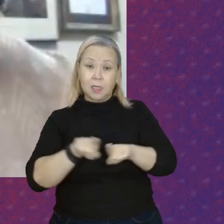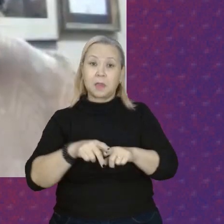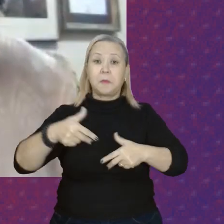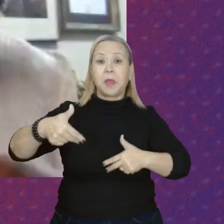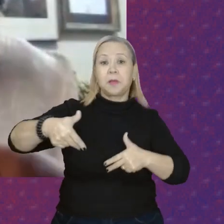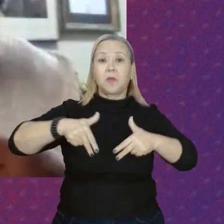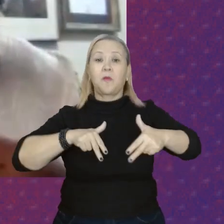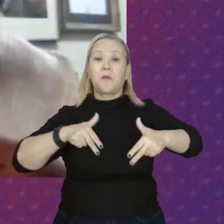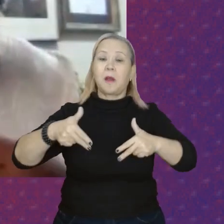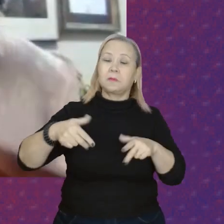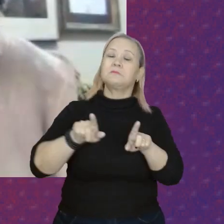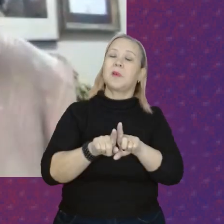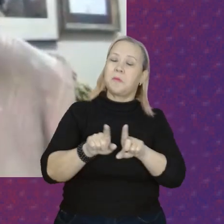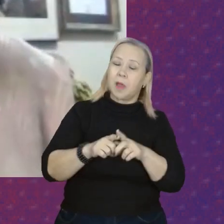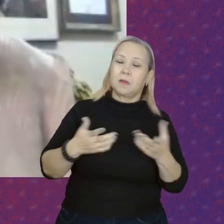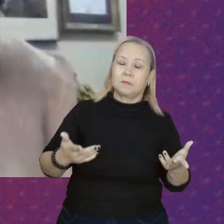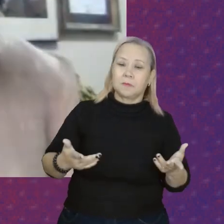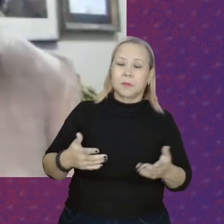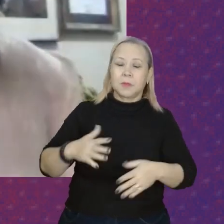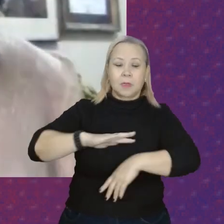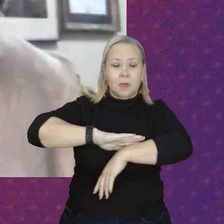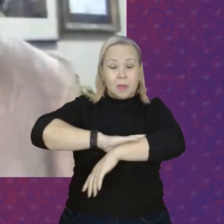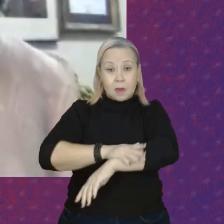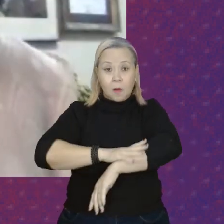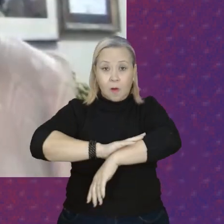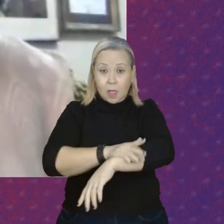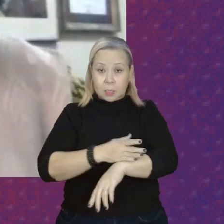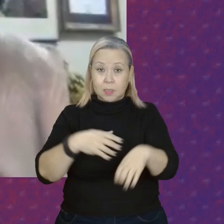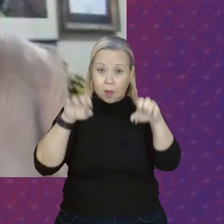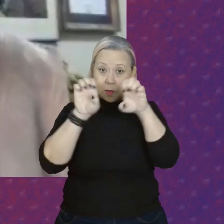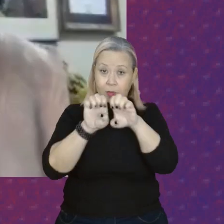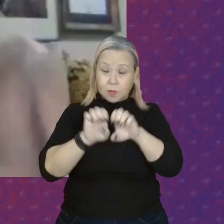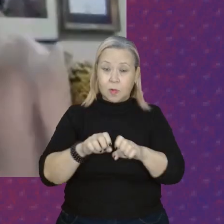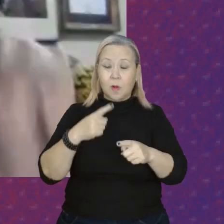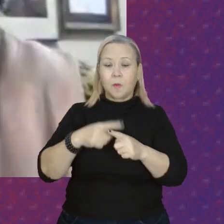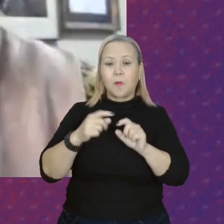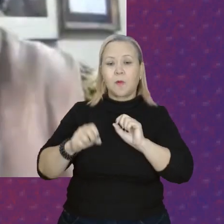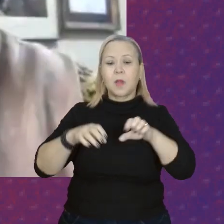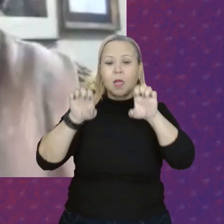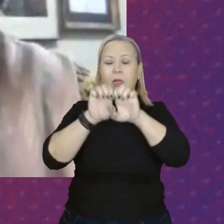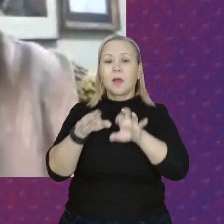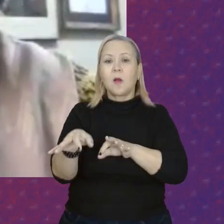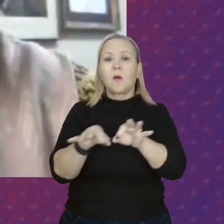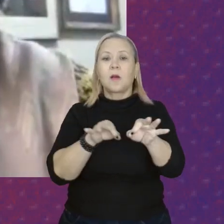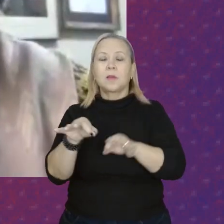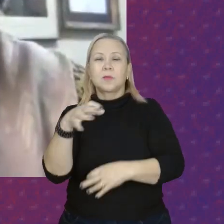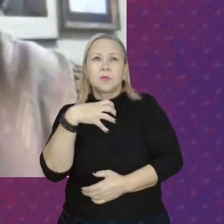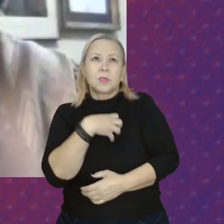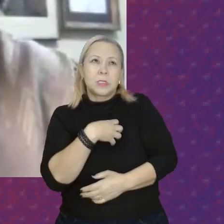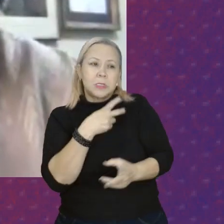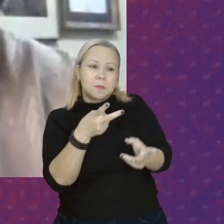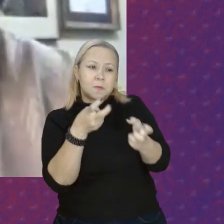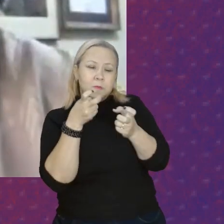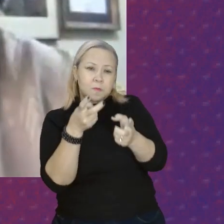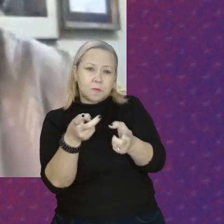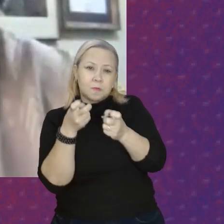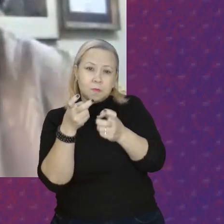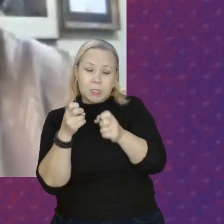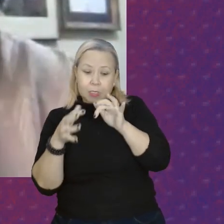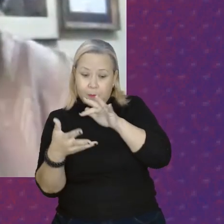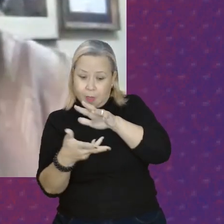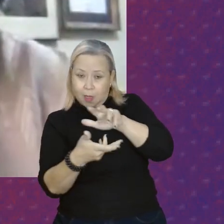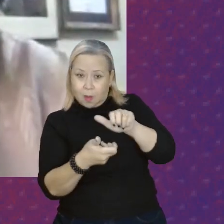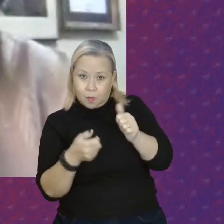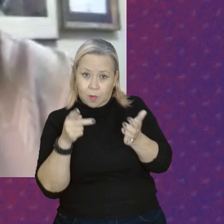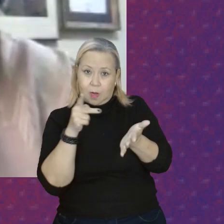o racismo, ele é estruturante porque ele estrutura a nossa forma de ver o mundo. Ele estrutura